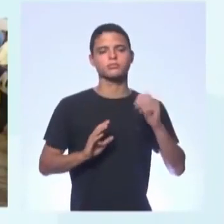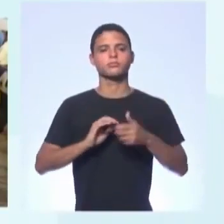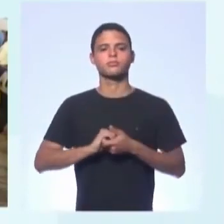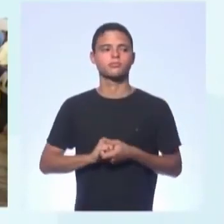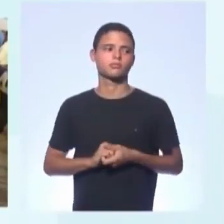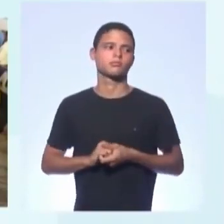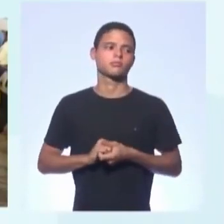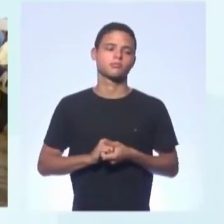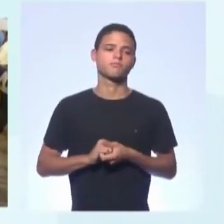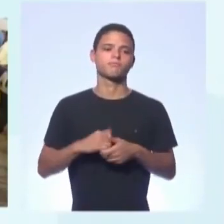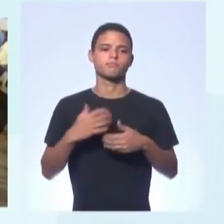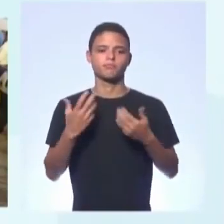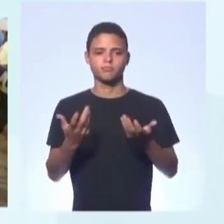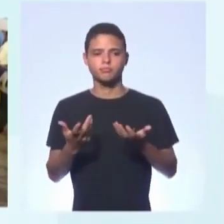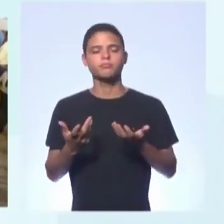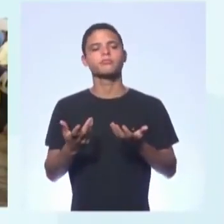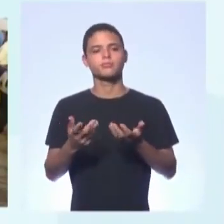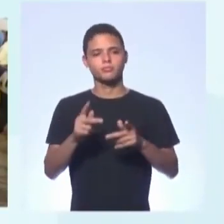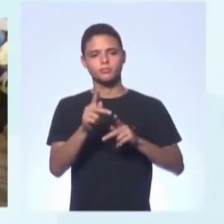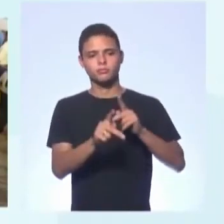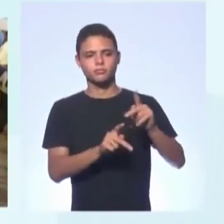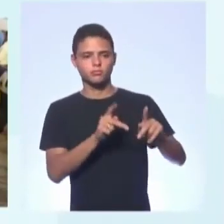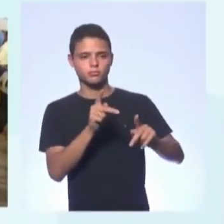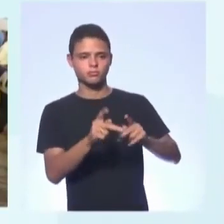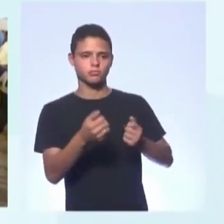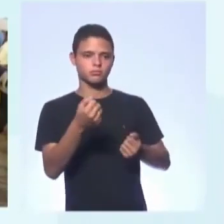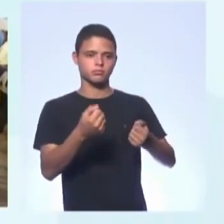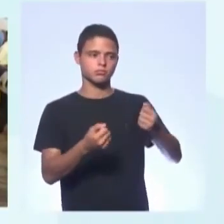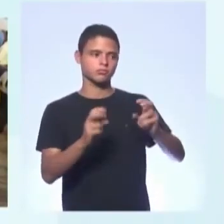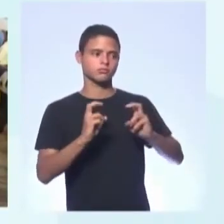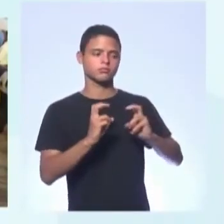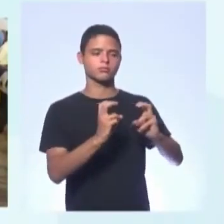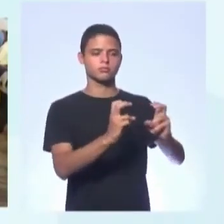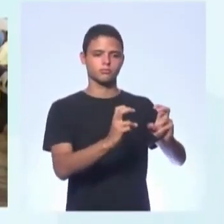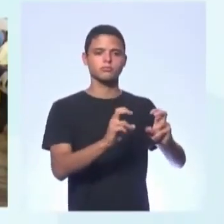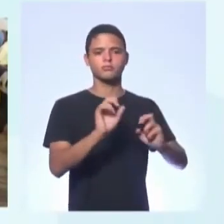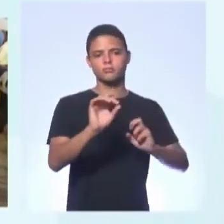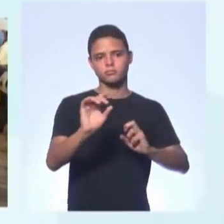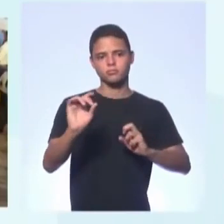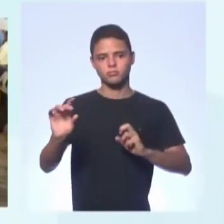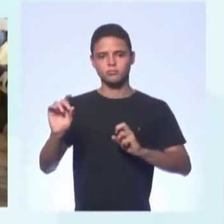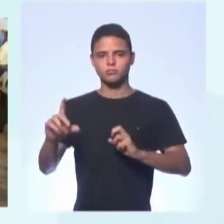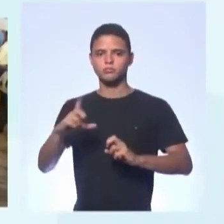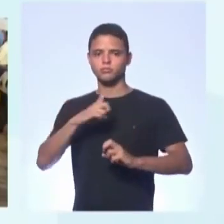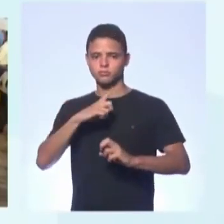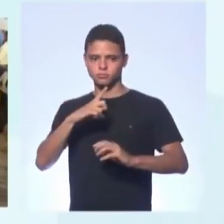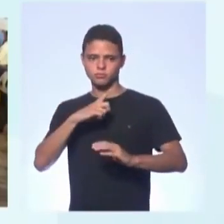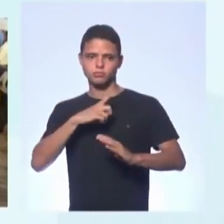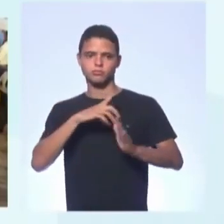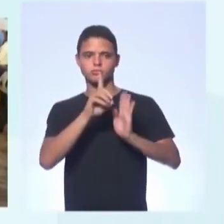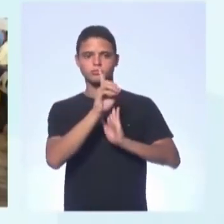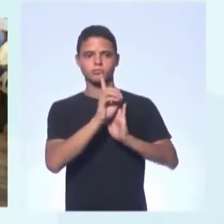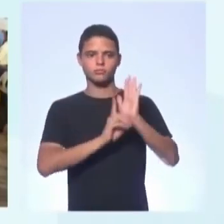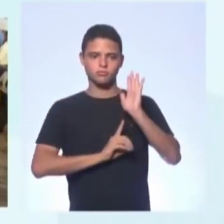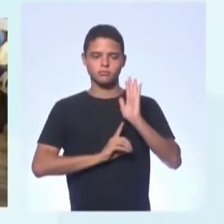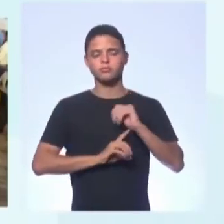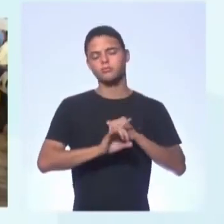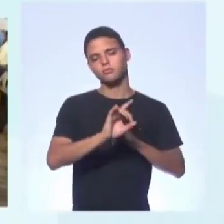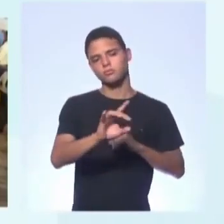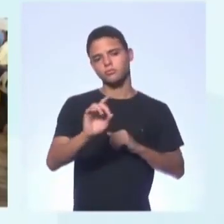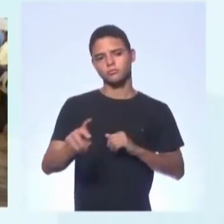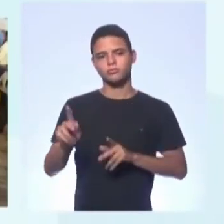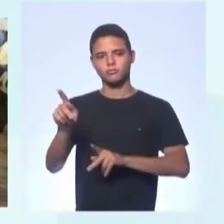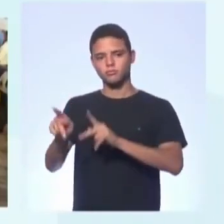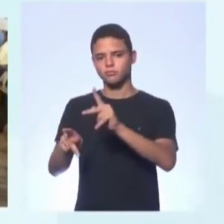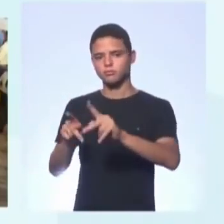a questão aí do transporte público também faz parte aí de um dos direitos, né, do cidadão e dever